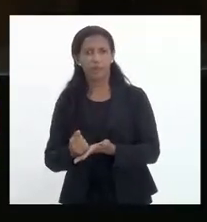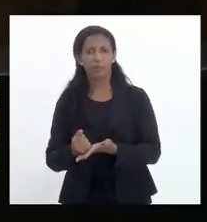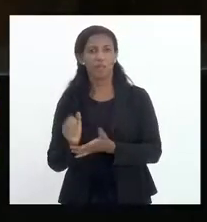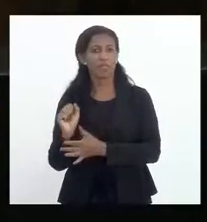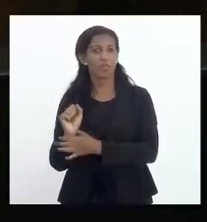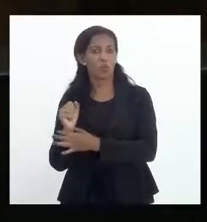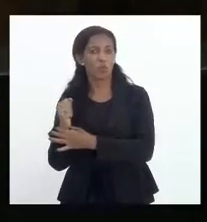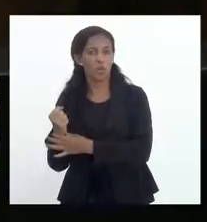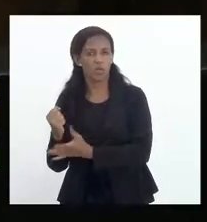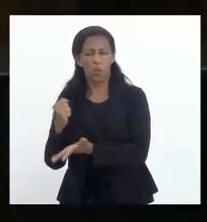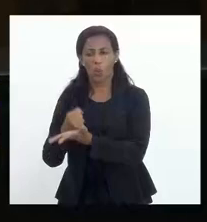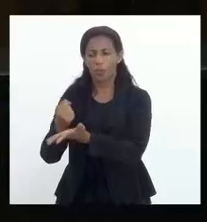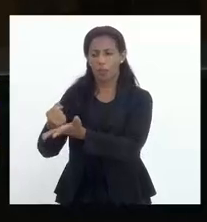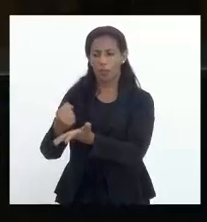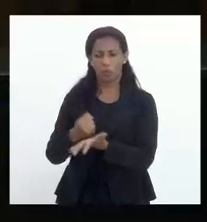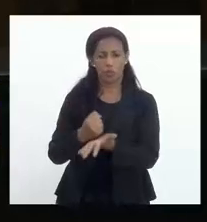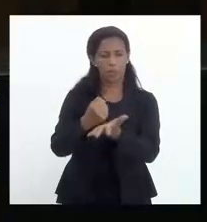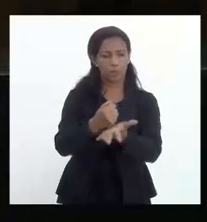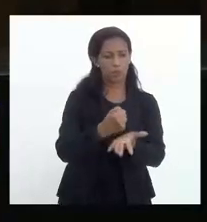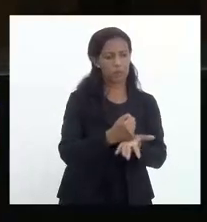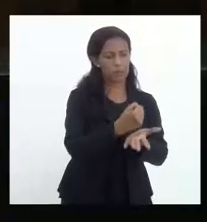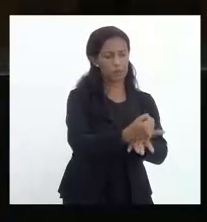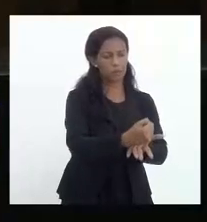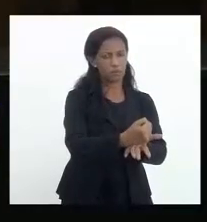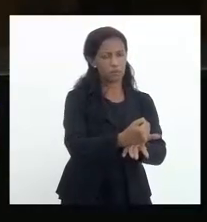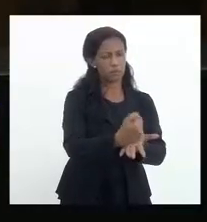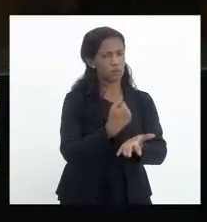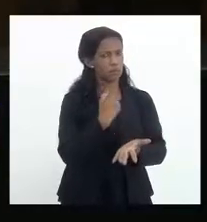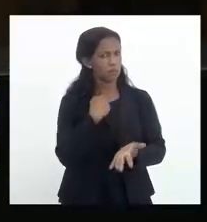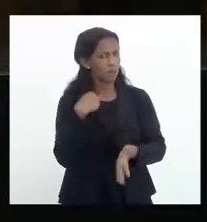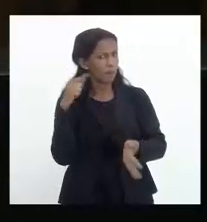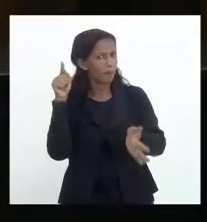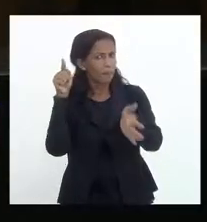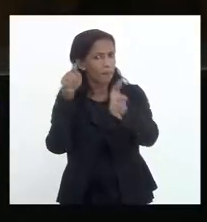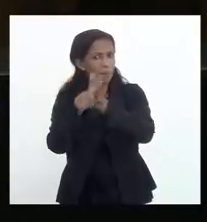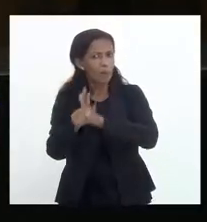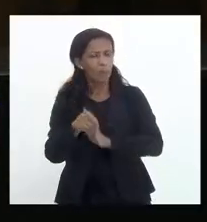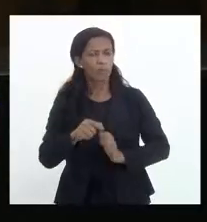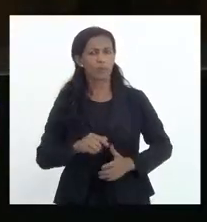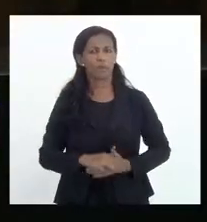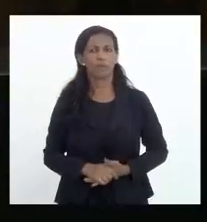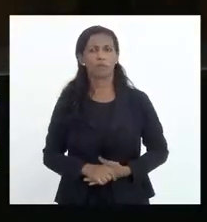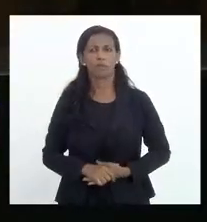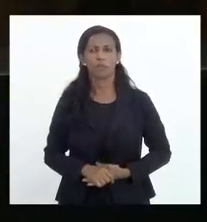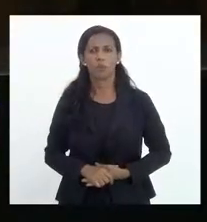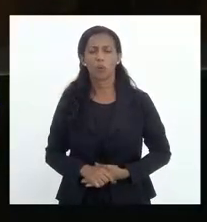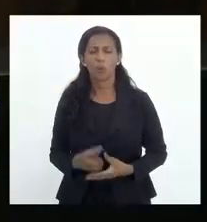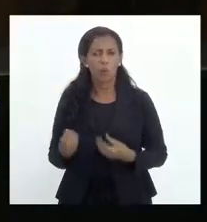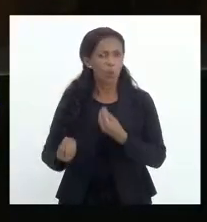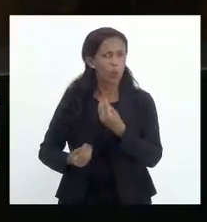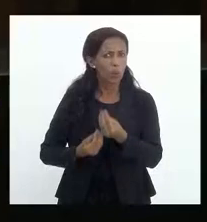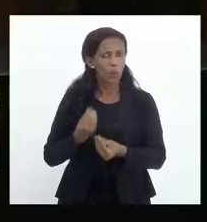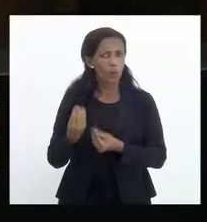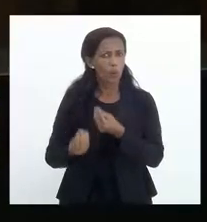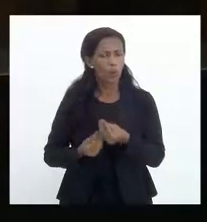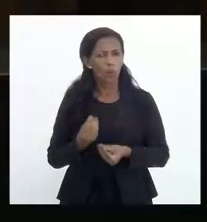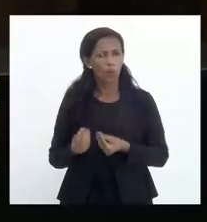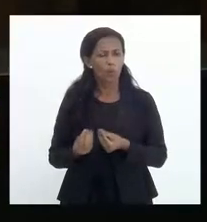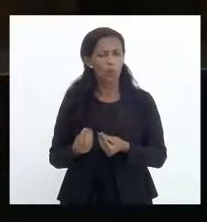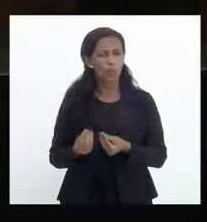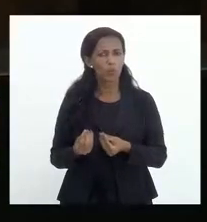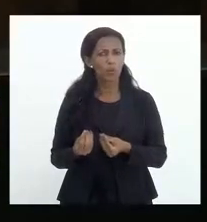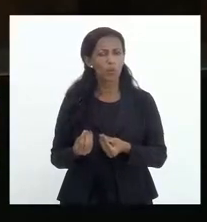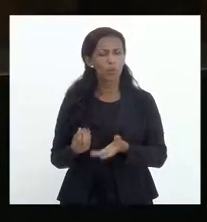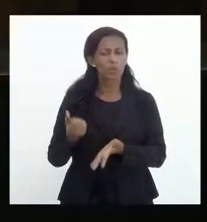de segurança. E eu quero uma pergunta aqui, eu faço uma pergunta. Como que será